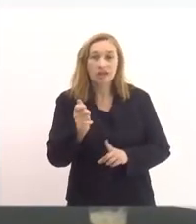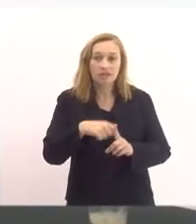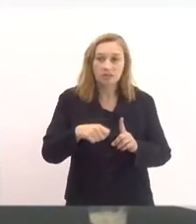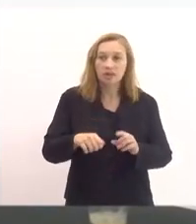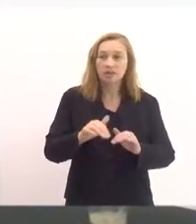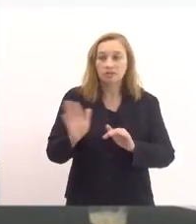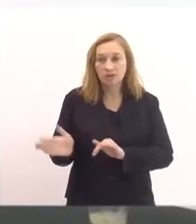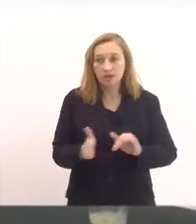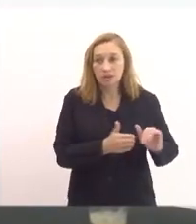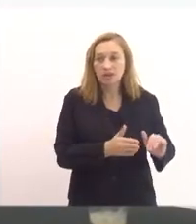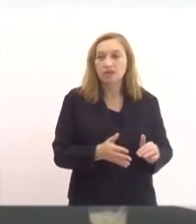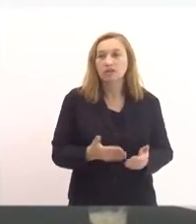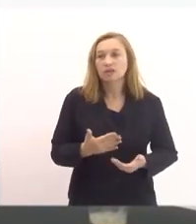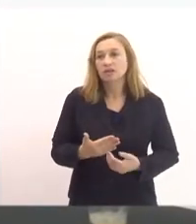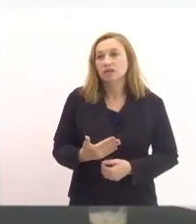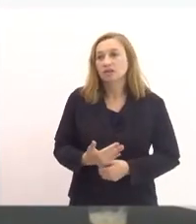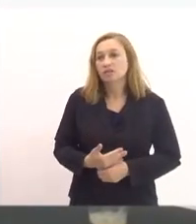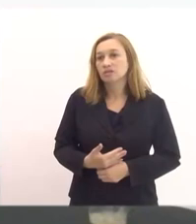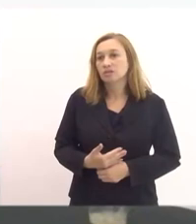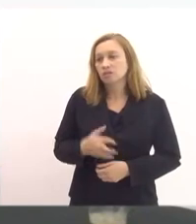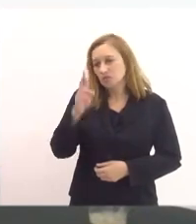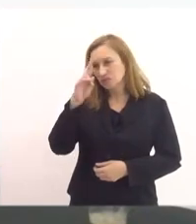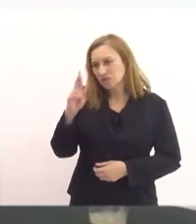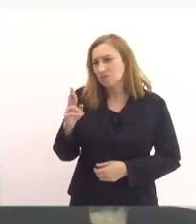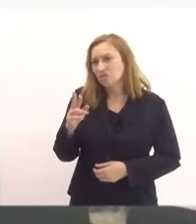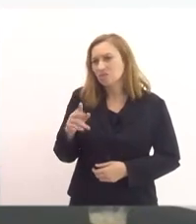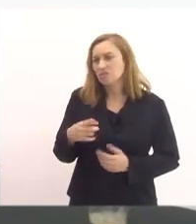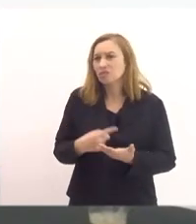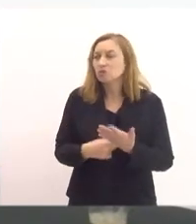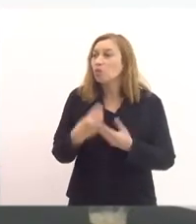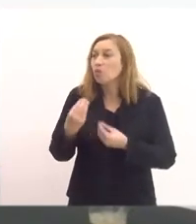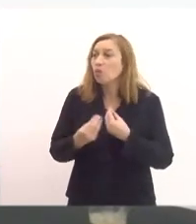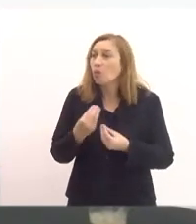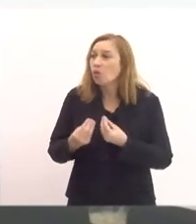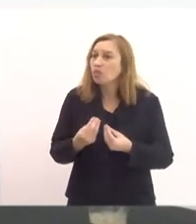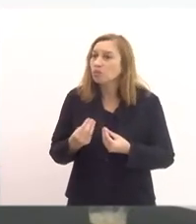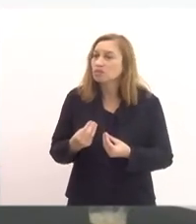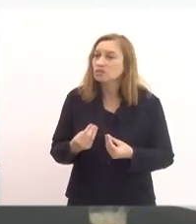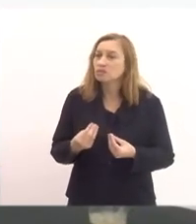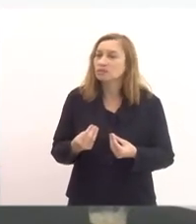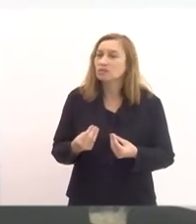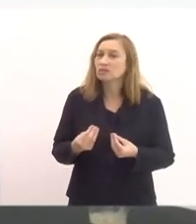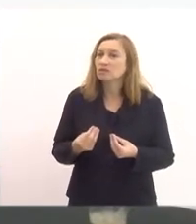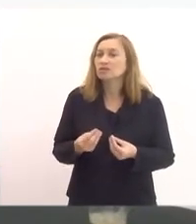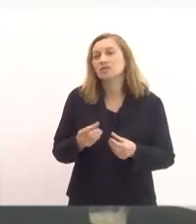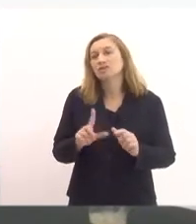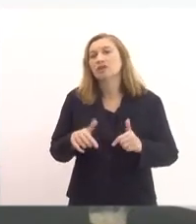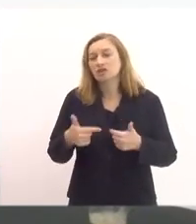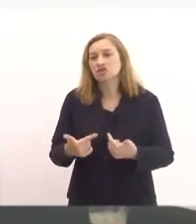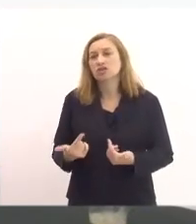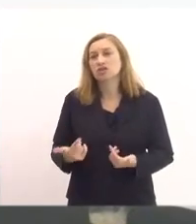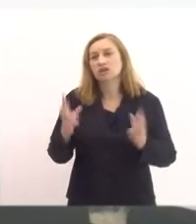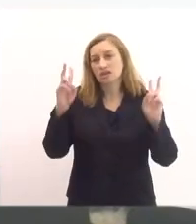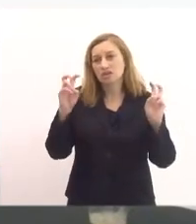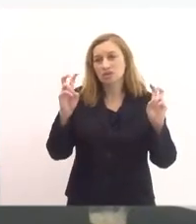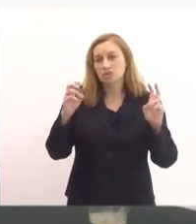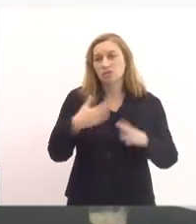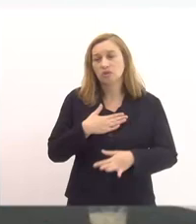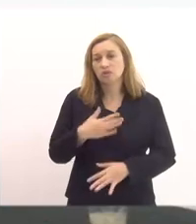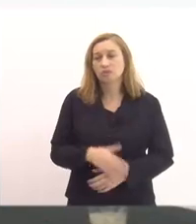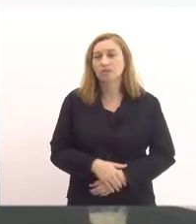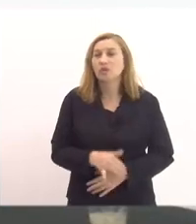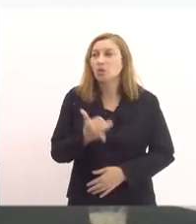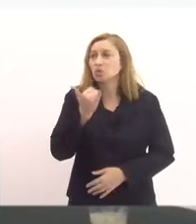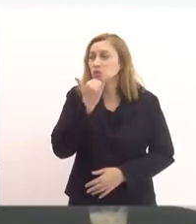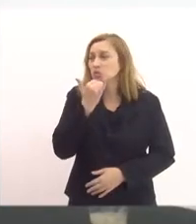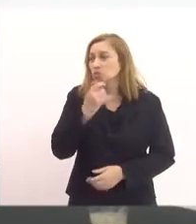Então, encarecidamente, eu queria que o senhor passasse aqui. Como que está funcionando? O que está acontecendo? Como está andando essa situação? E